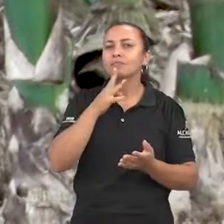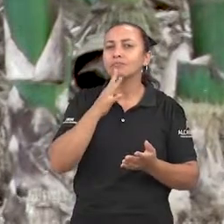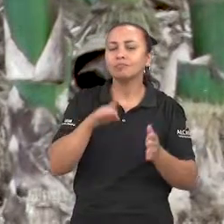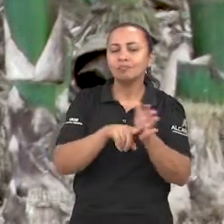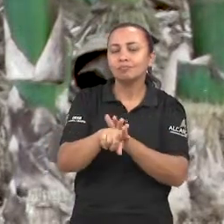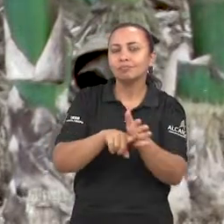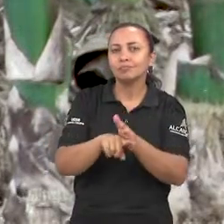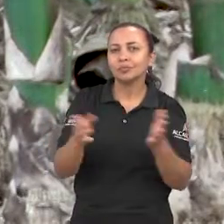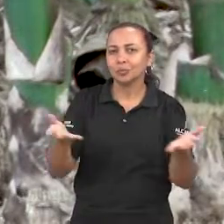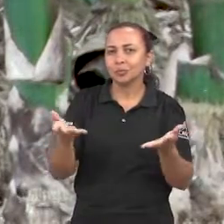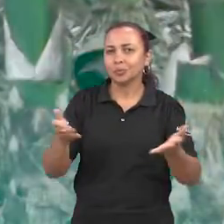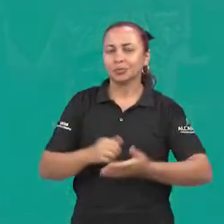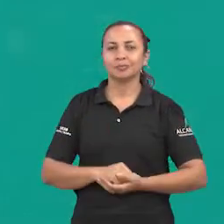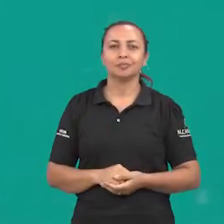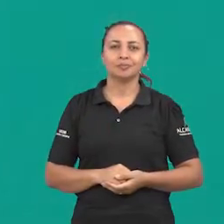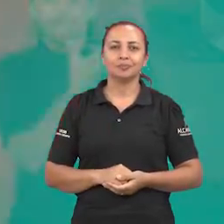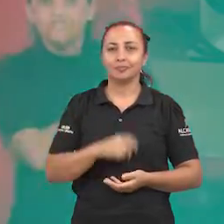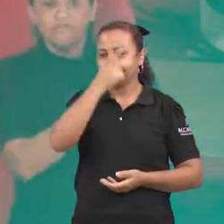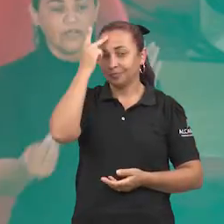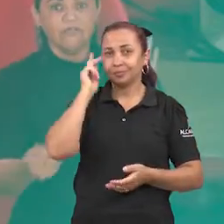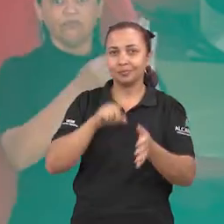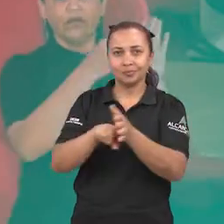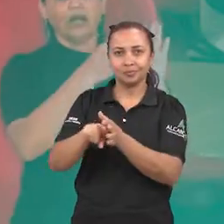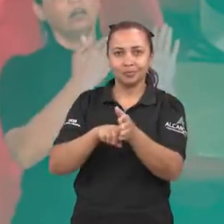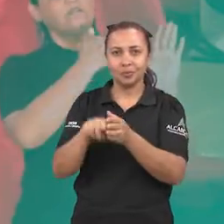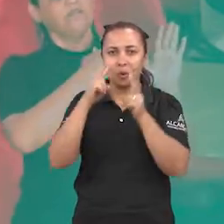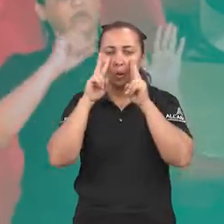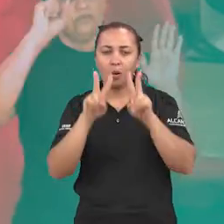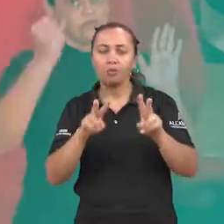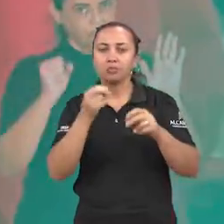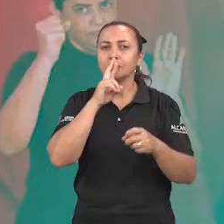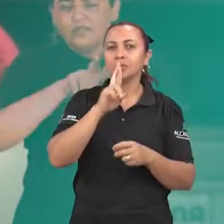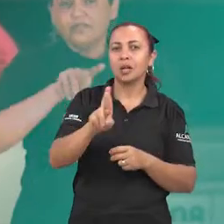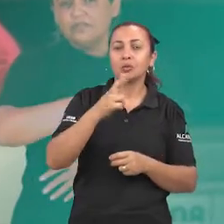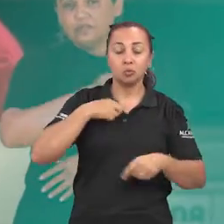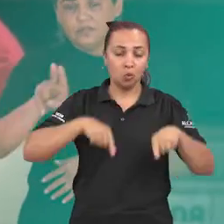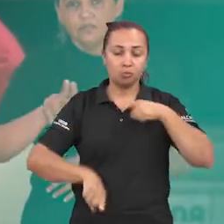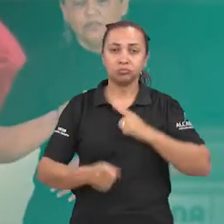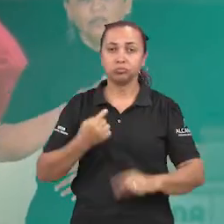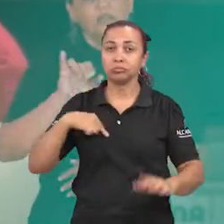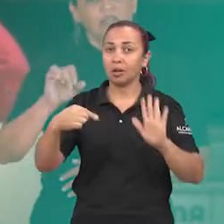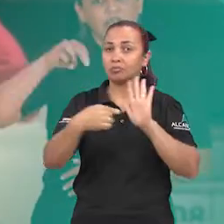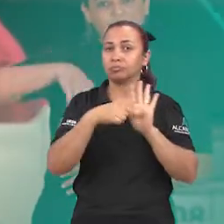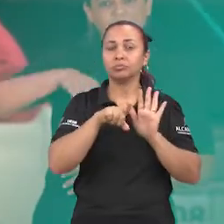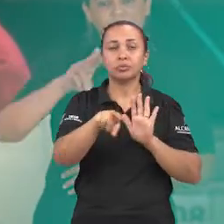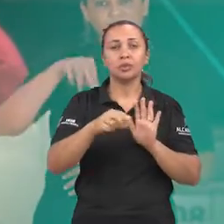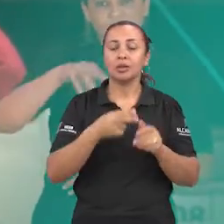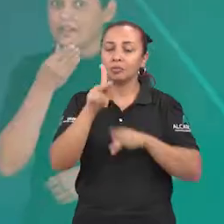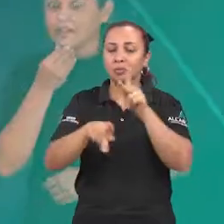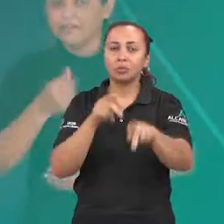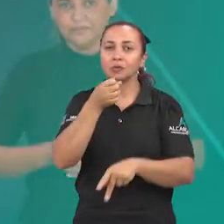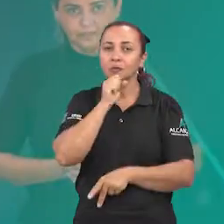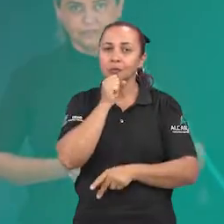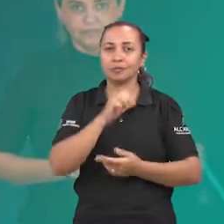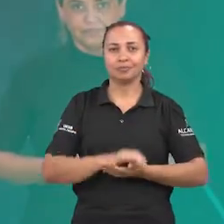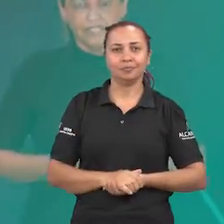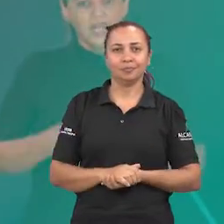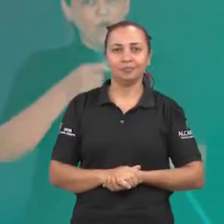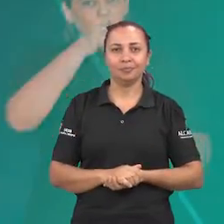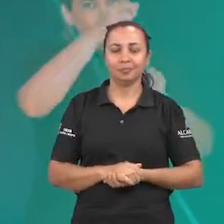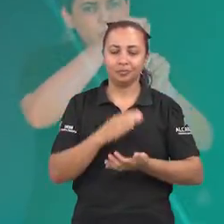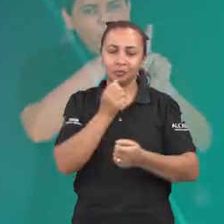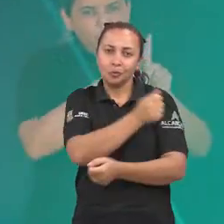científicas que vamos conhecer hoje. Pesquisadores avaliam a resposta imunológica da vacina Coronavac na população